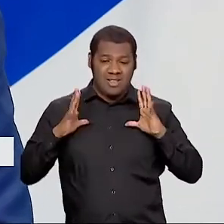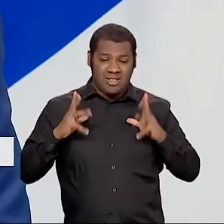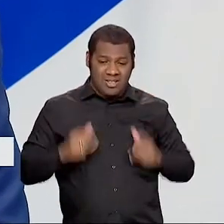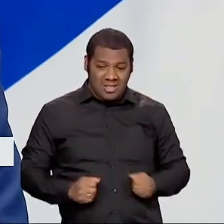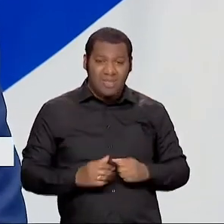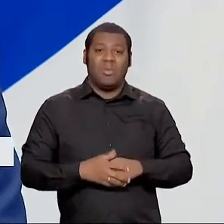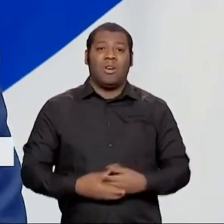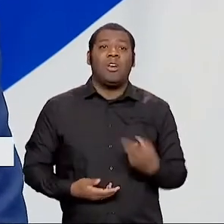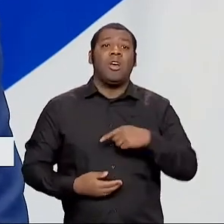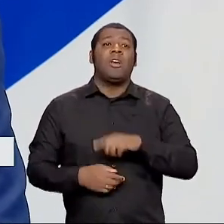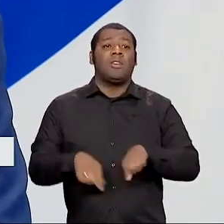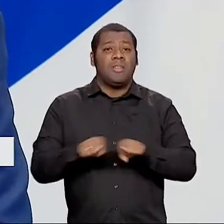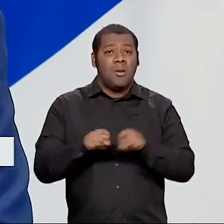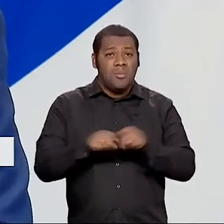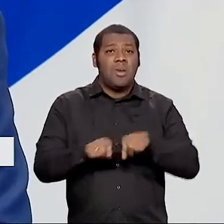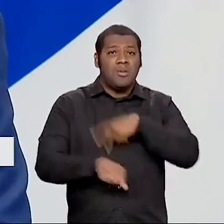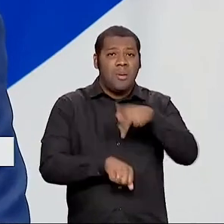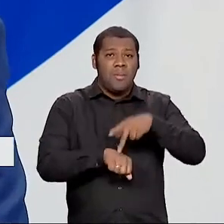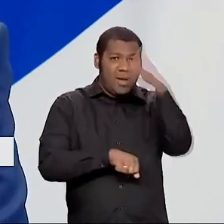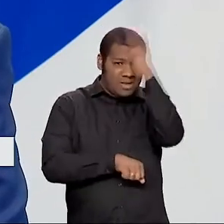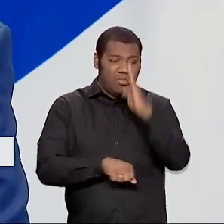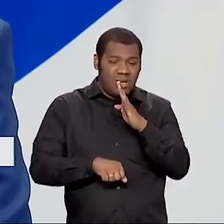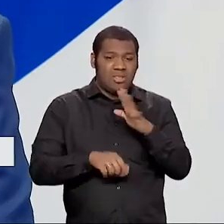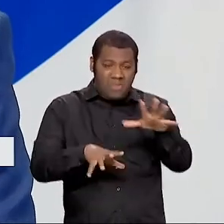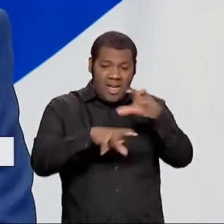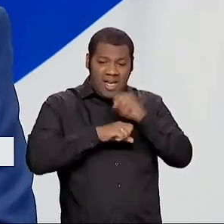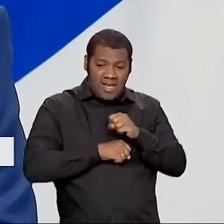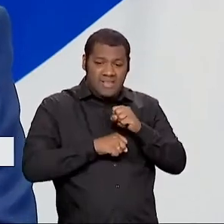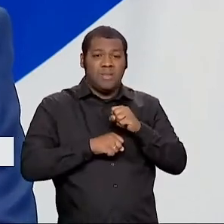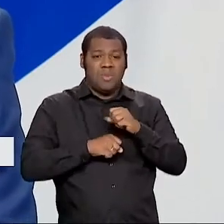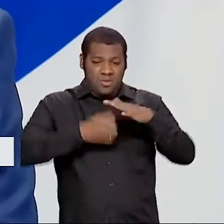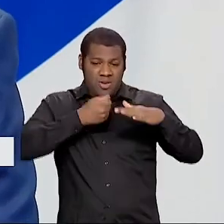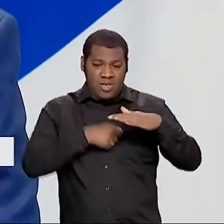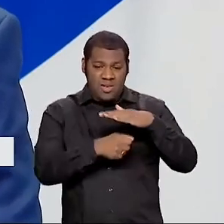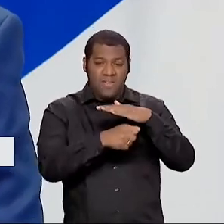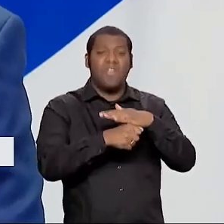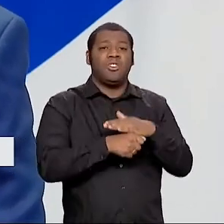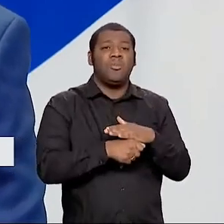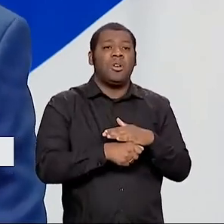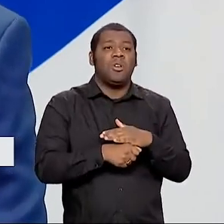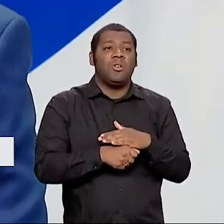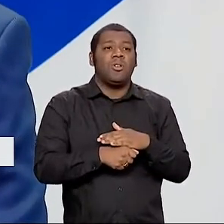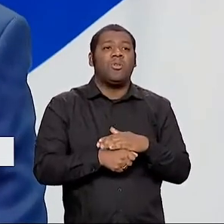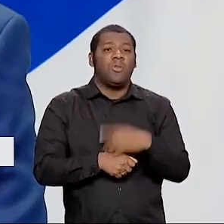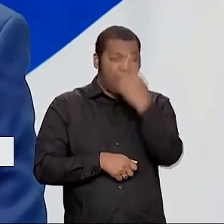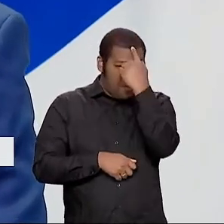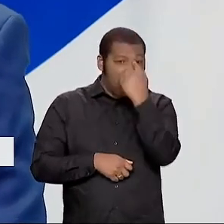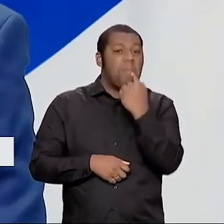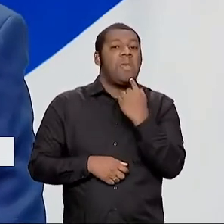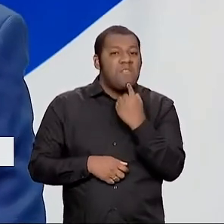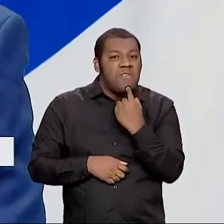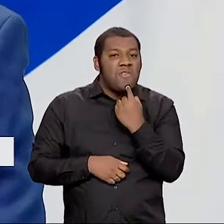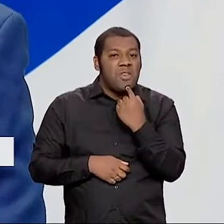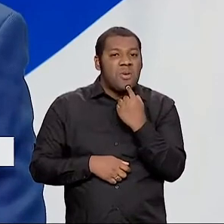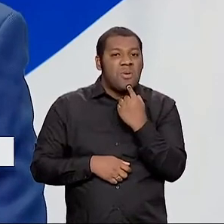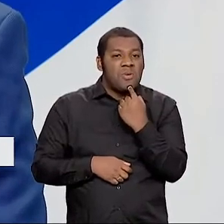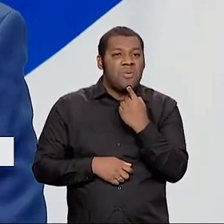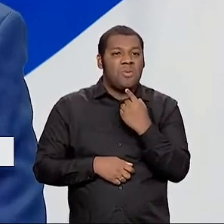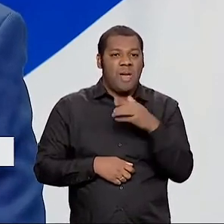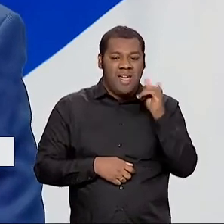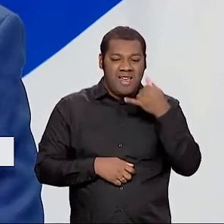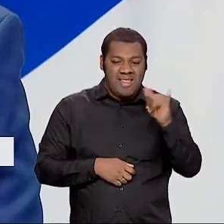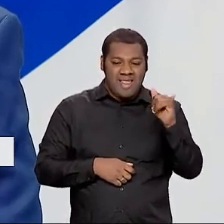os investimentos necessários para garantir a matriz energética mais limpa do planeta,